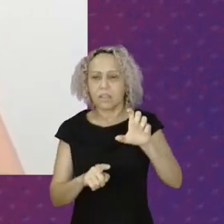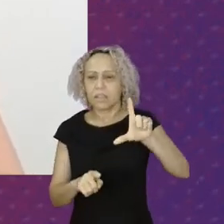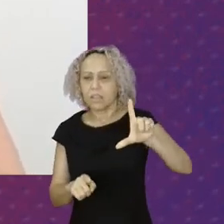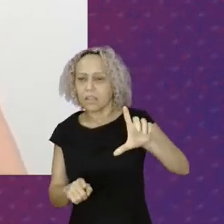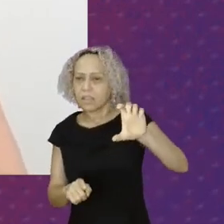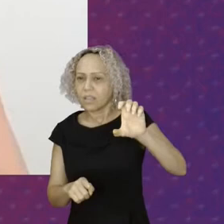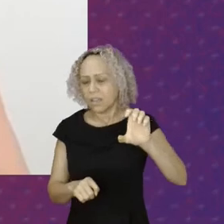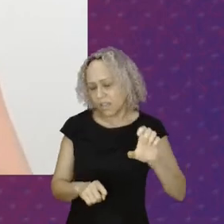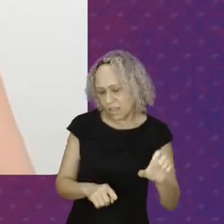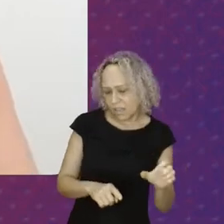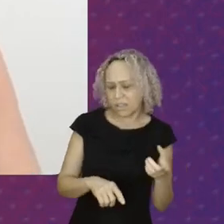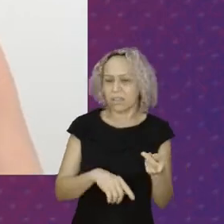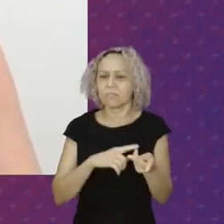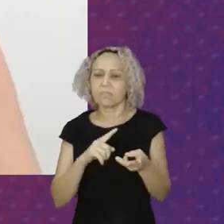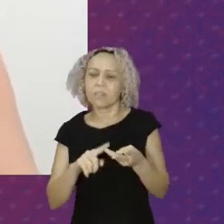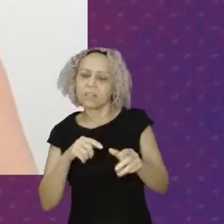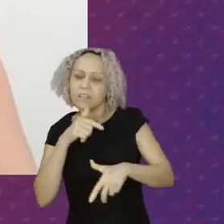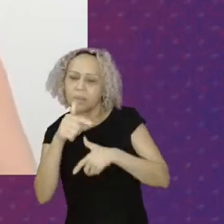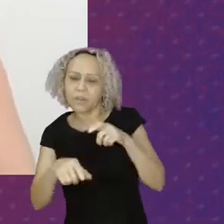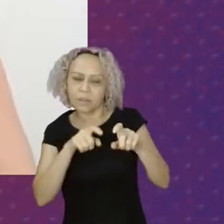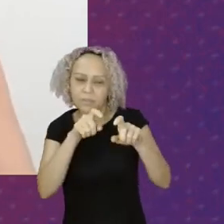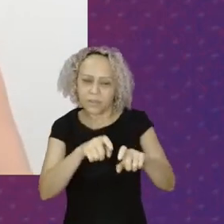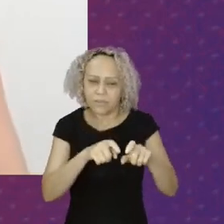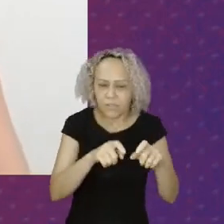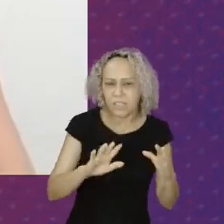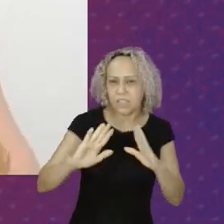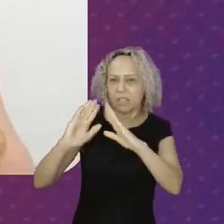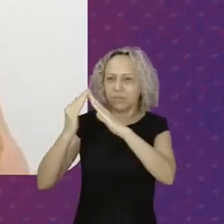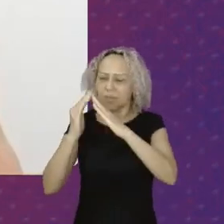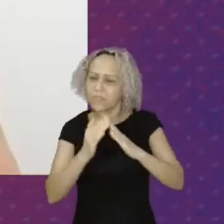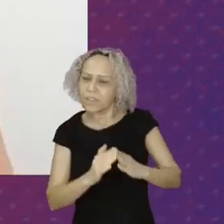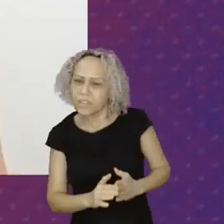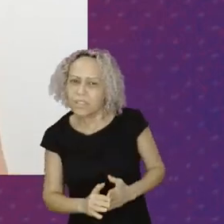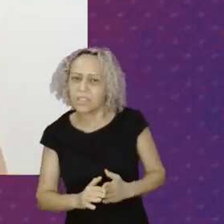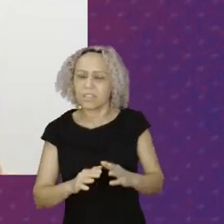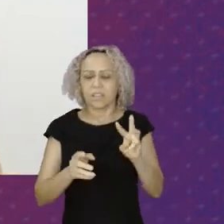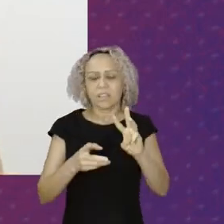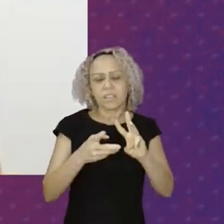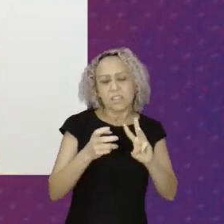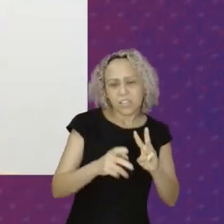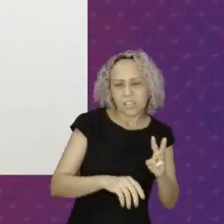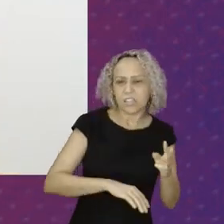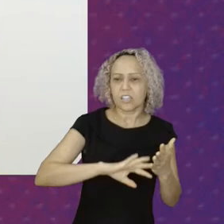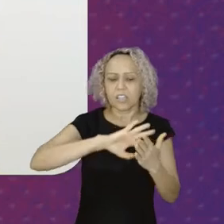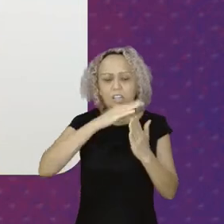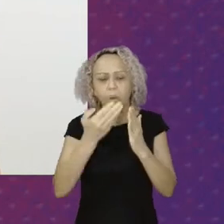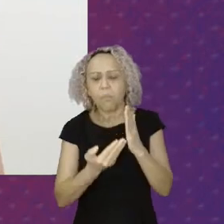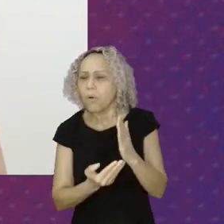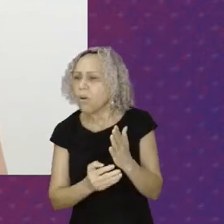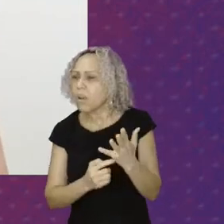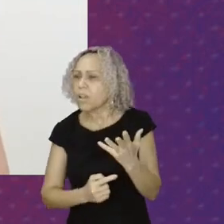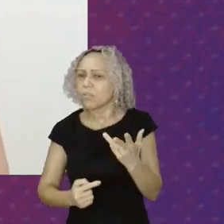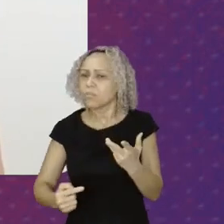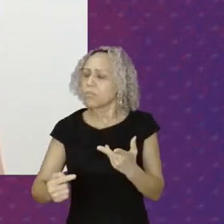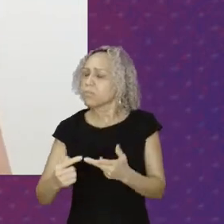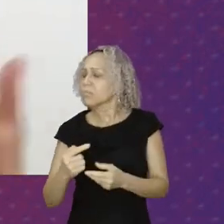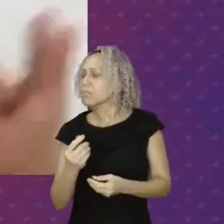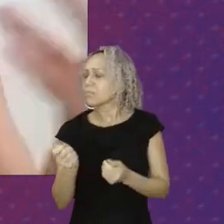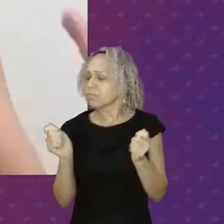periférica, indígena, quilombola, a condição física, sensorial e